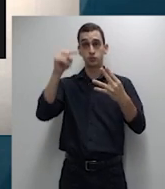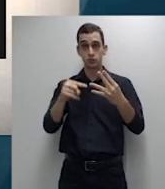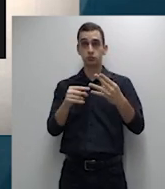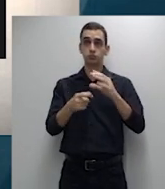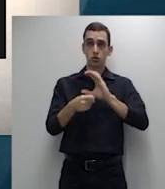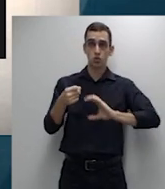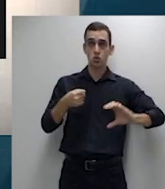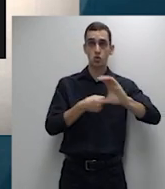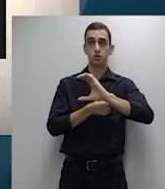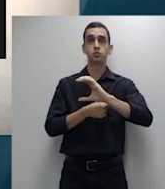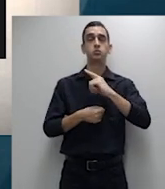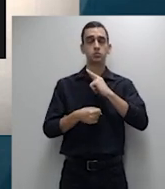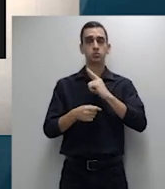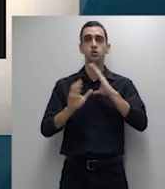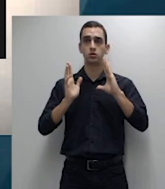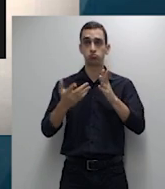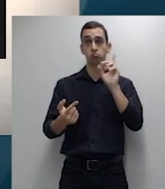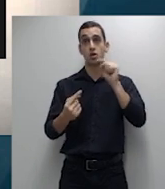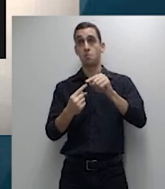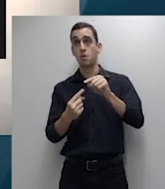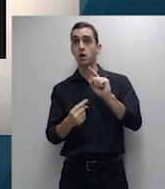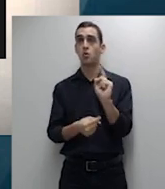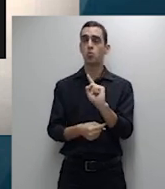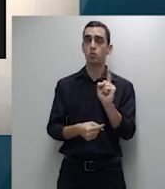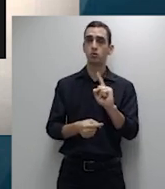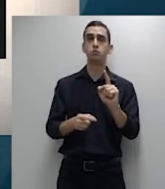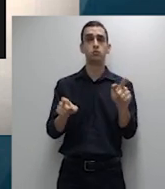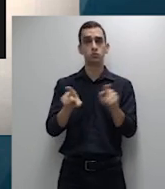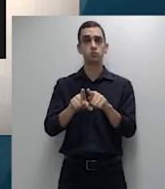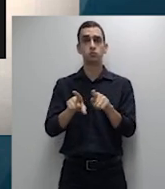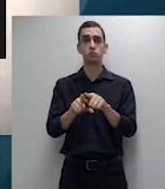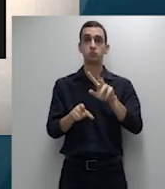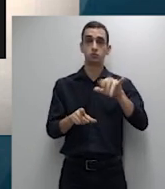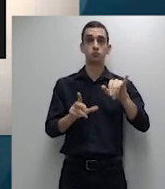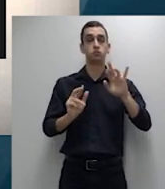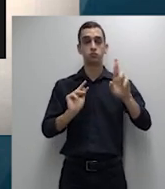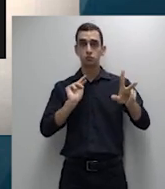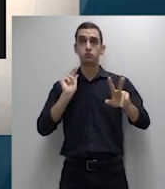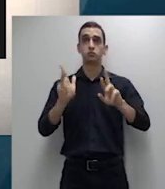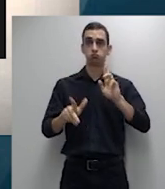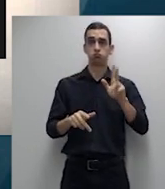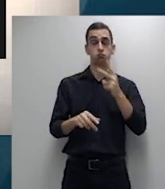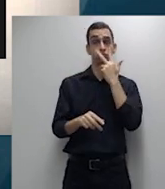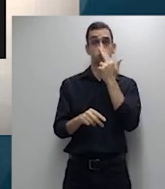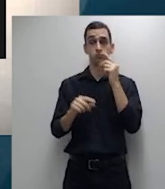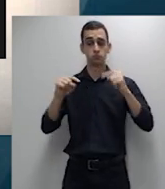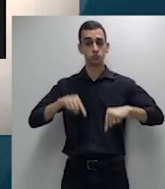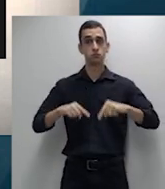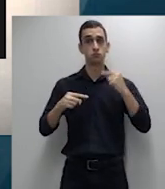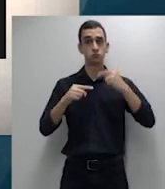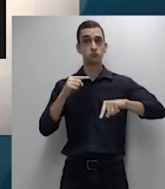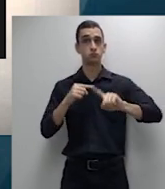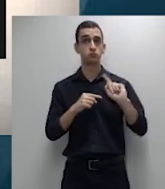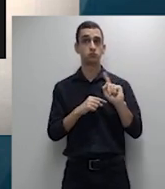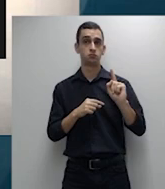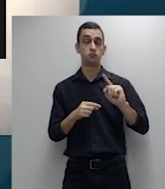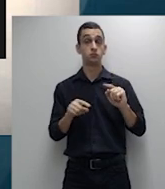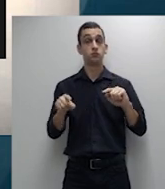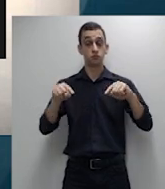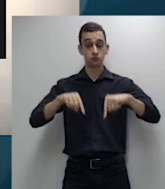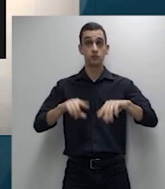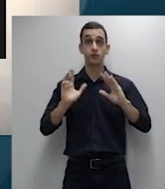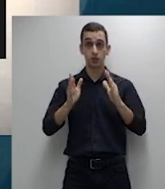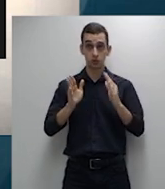tem a soberania para dizer aplicam aplicar e fazer o possível destino não foi o que aconteceu nesse caso nesse caso processo já